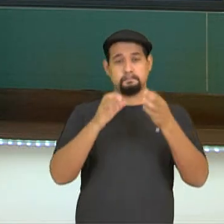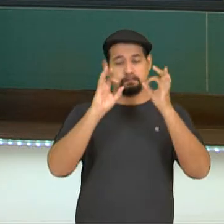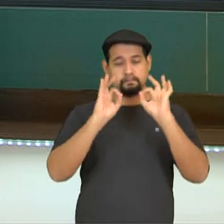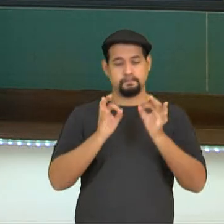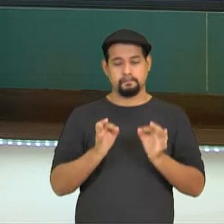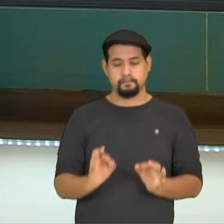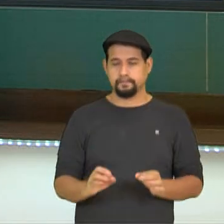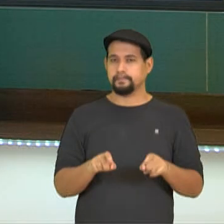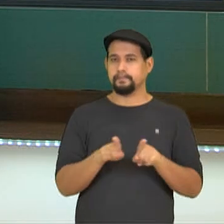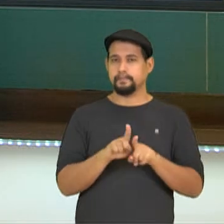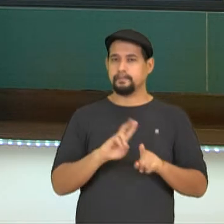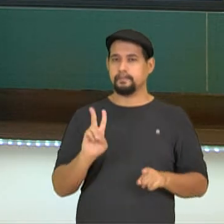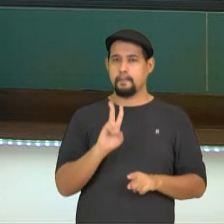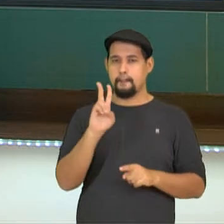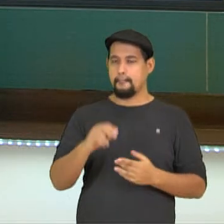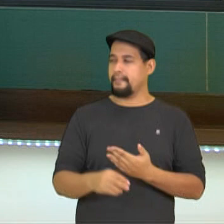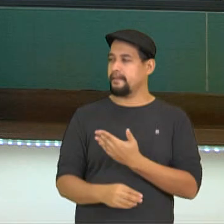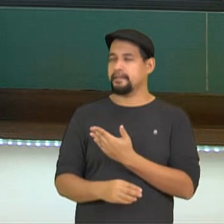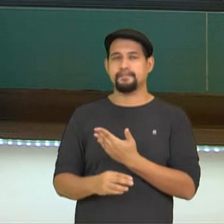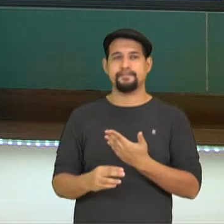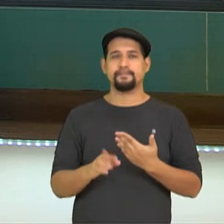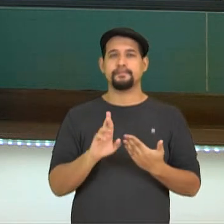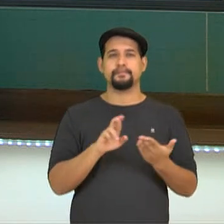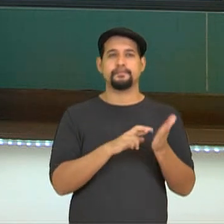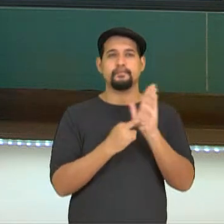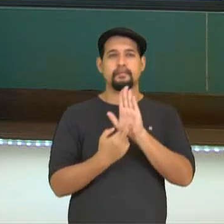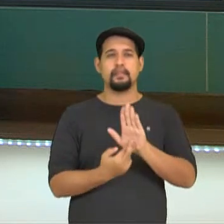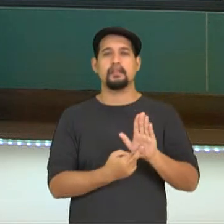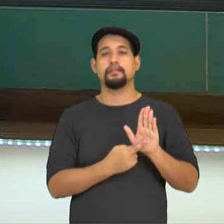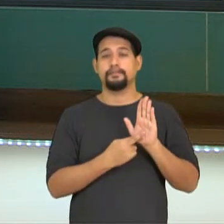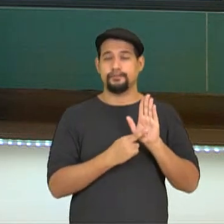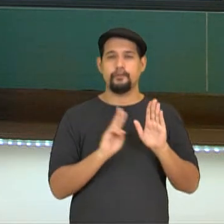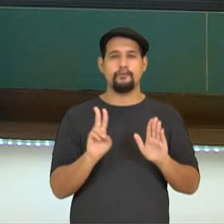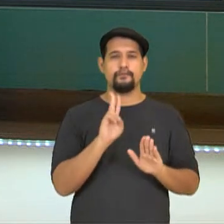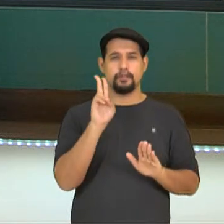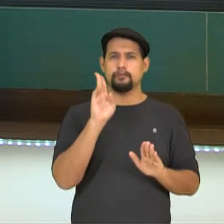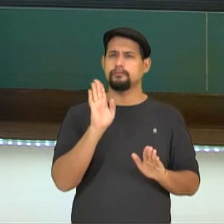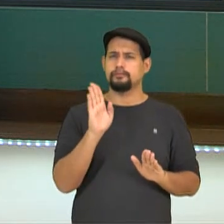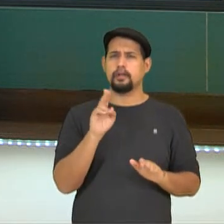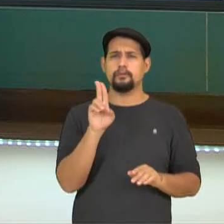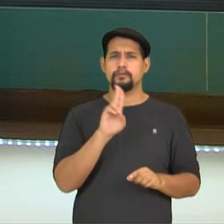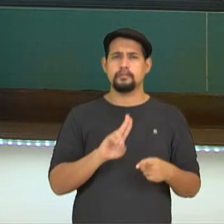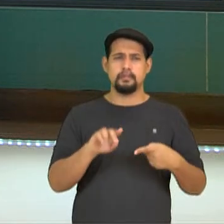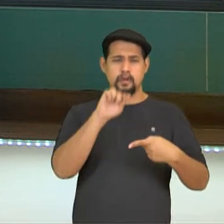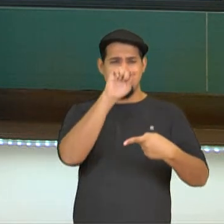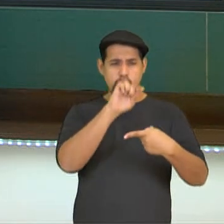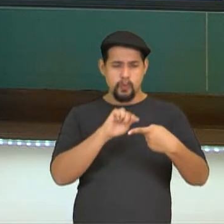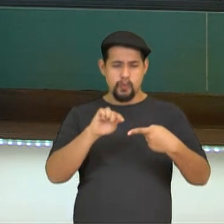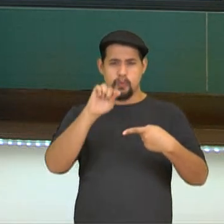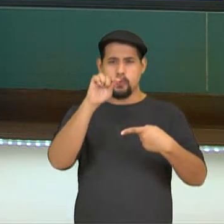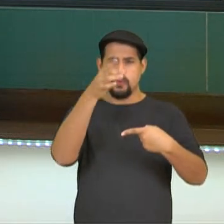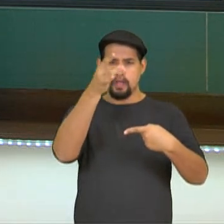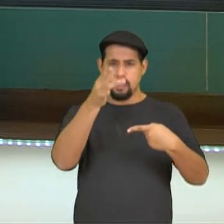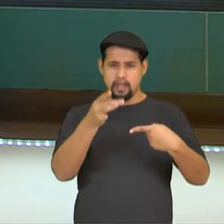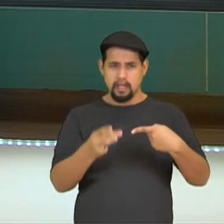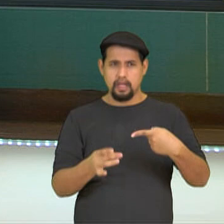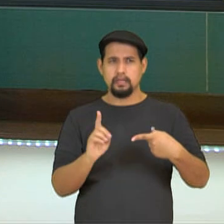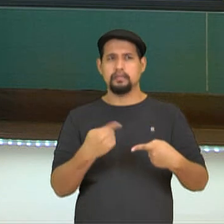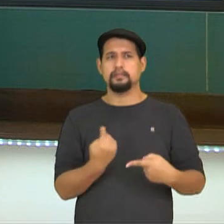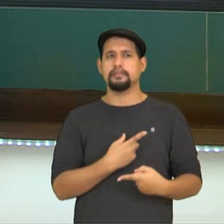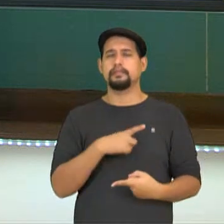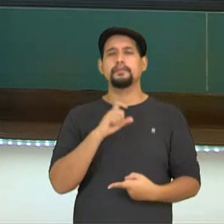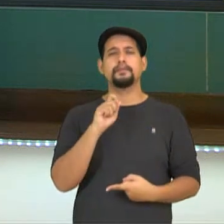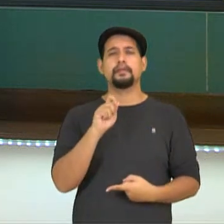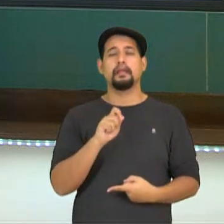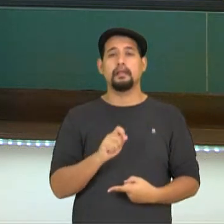nós teremos exatamente esses valores. Representando esses valores no gráfico, né, colocando cada par ordenado, nós